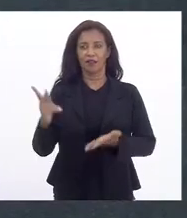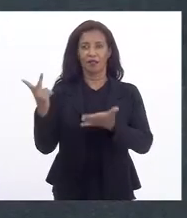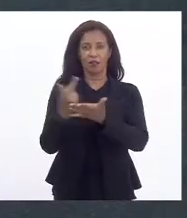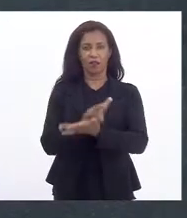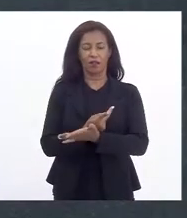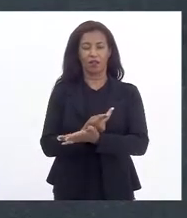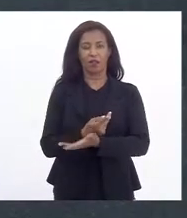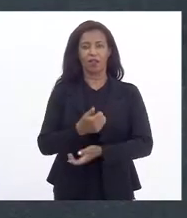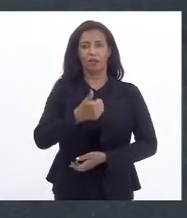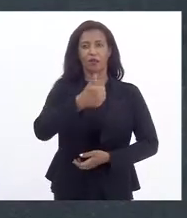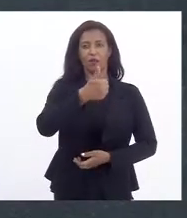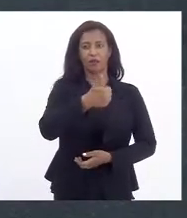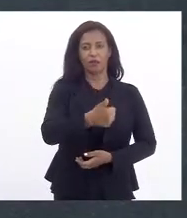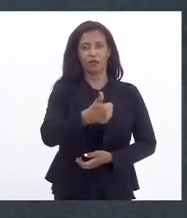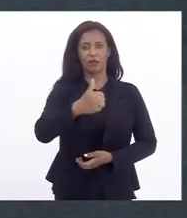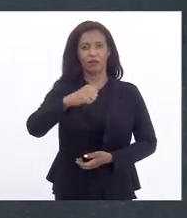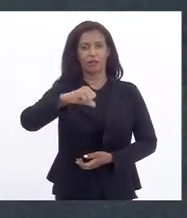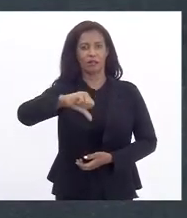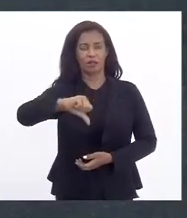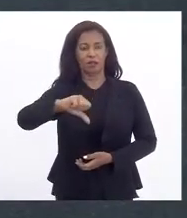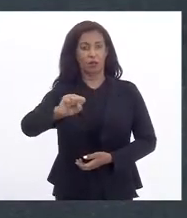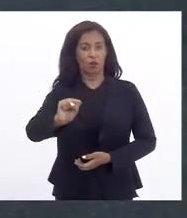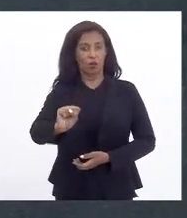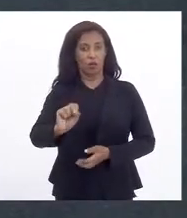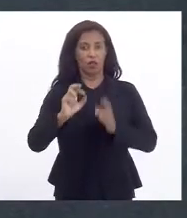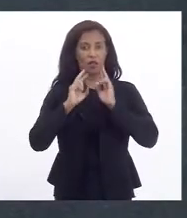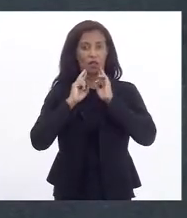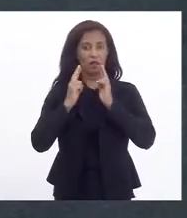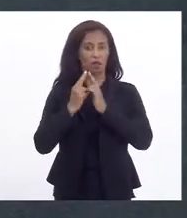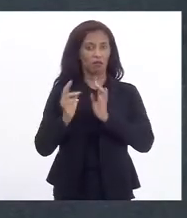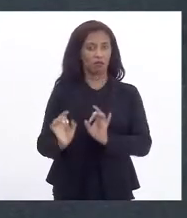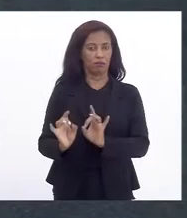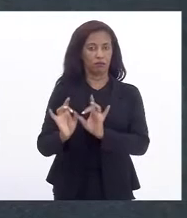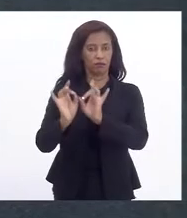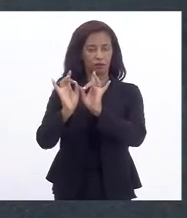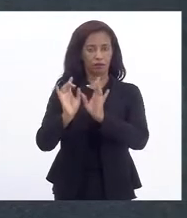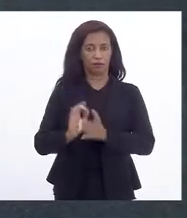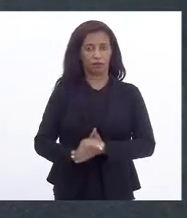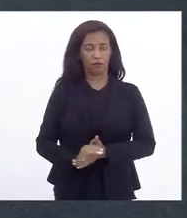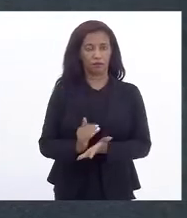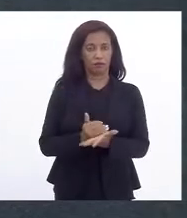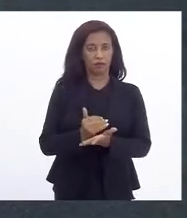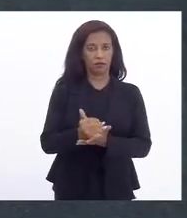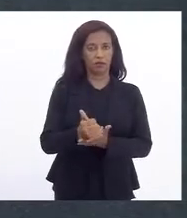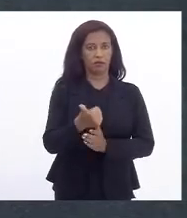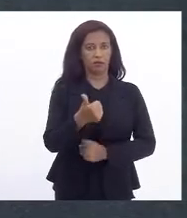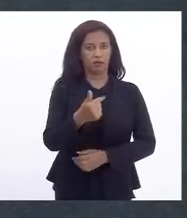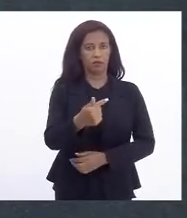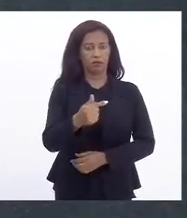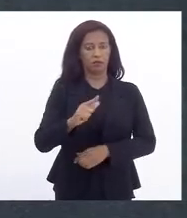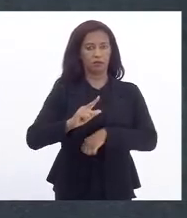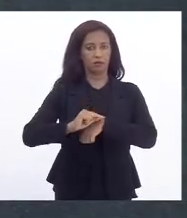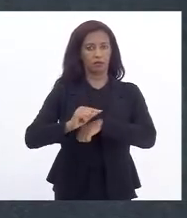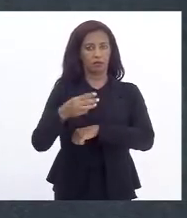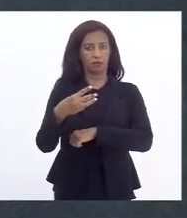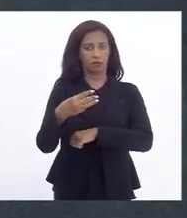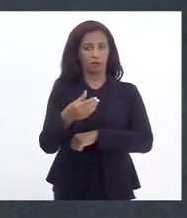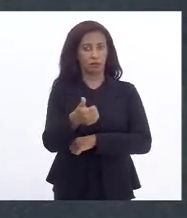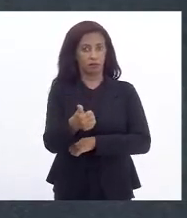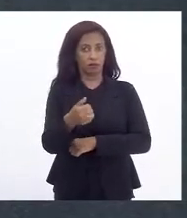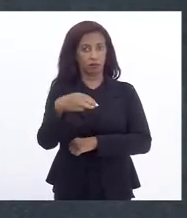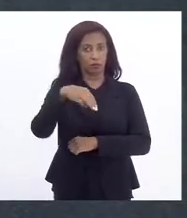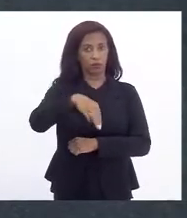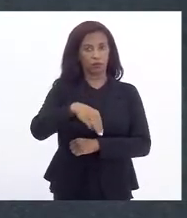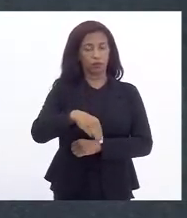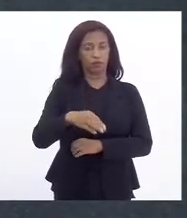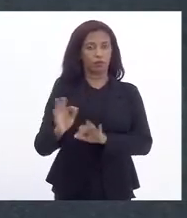ocorrido na 198ª a sessão extraordinária que iniciado as 17:31